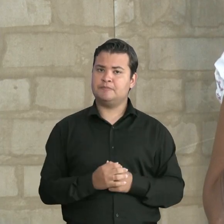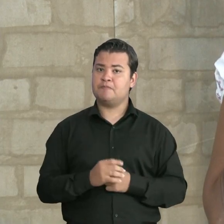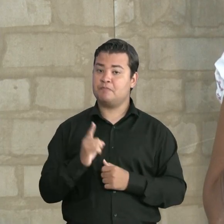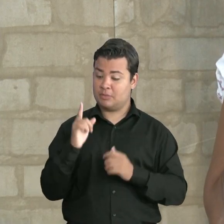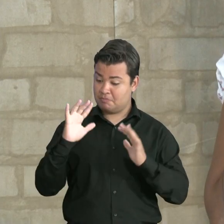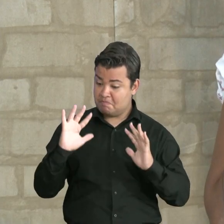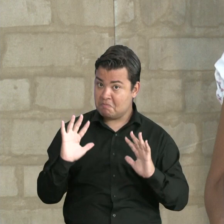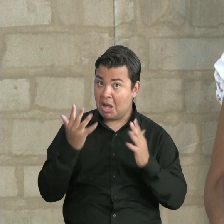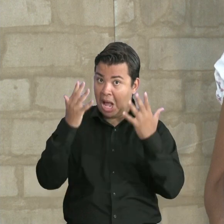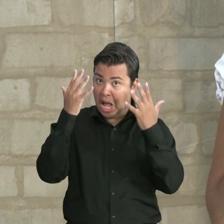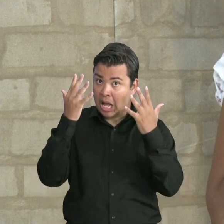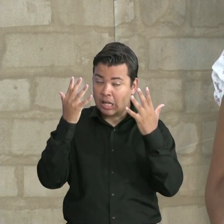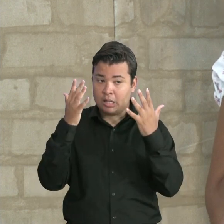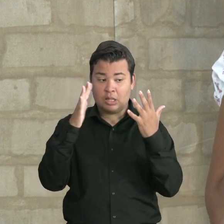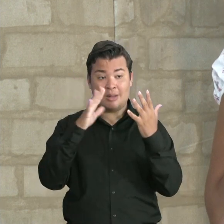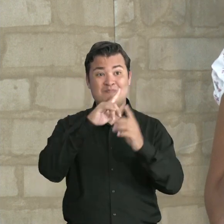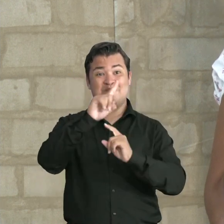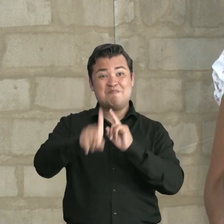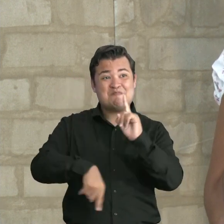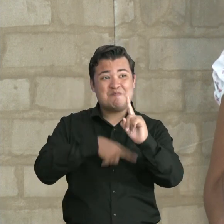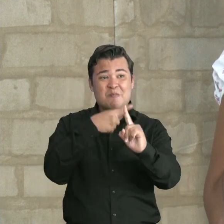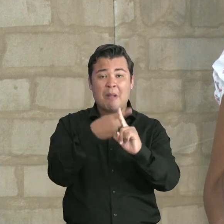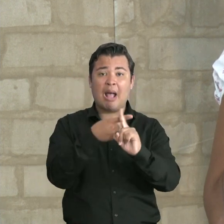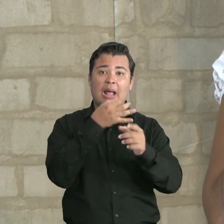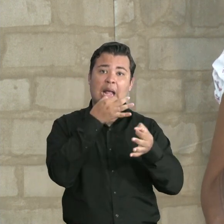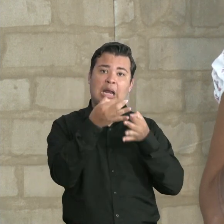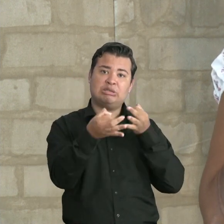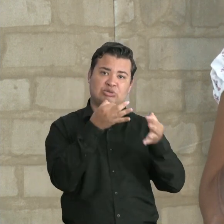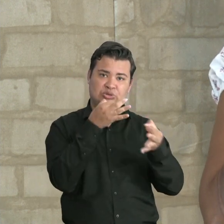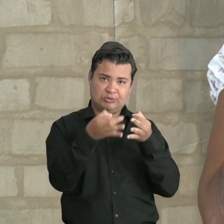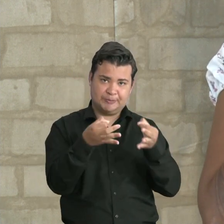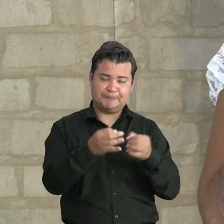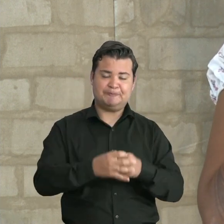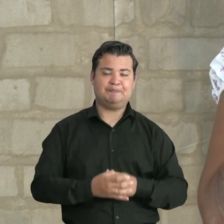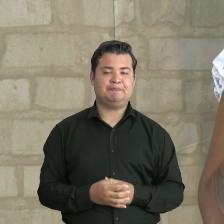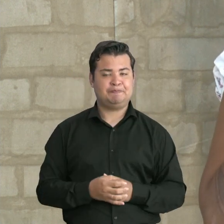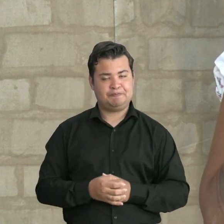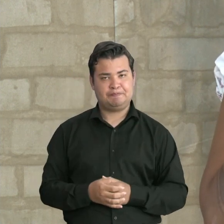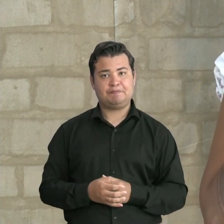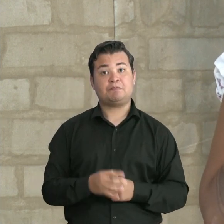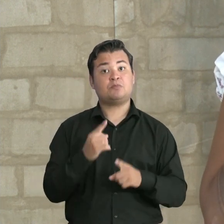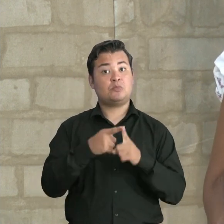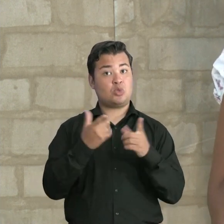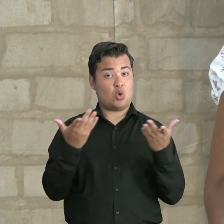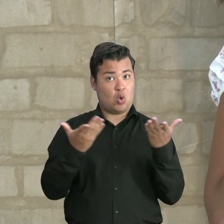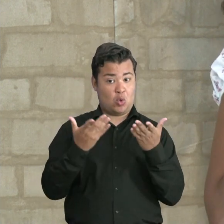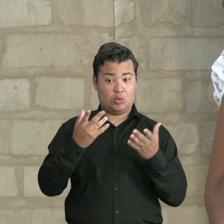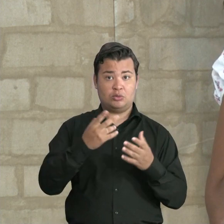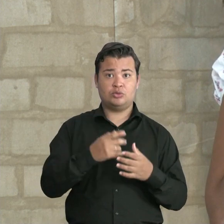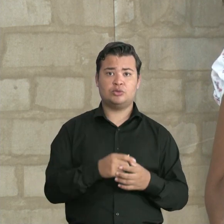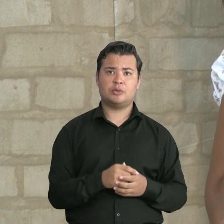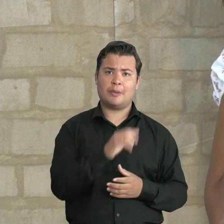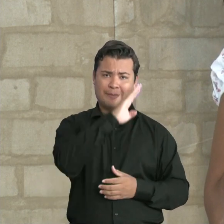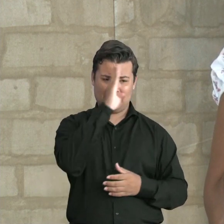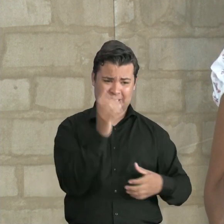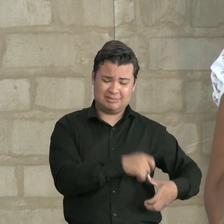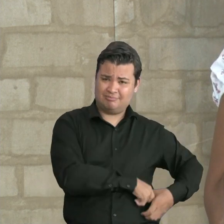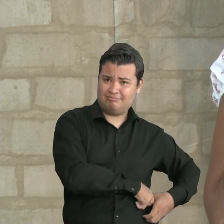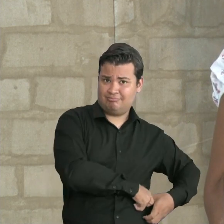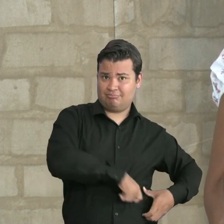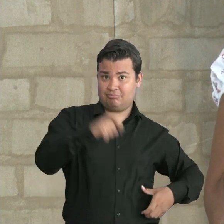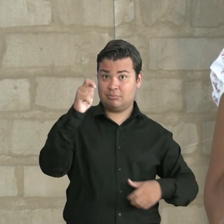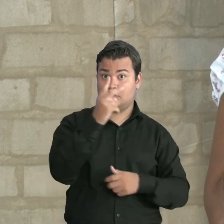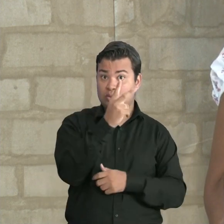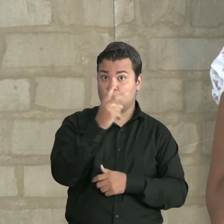revestida de uma certa criticidade, porque, ao mesmo tempo em que a gente vivencia hoje 200 anos de independência,